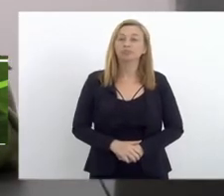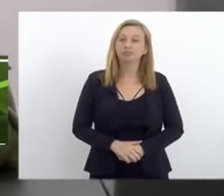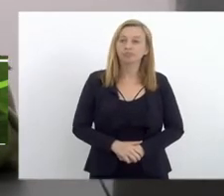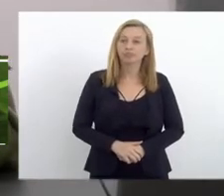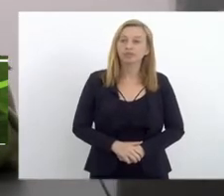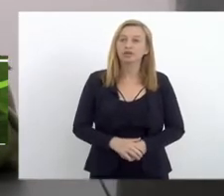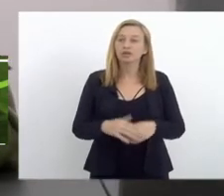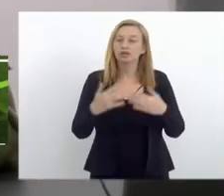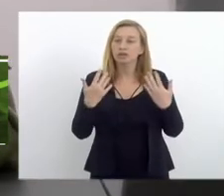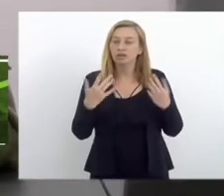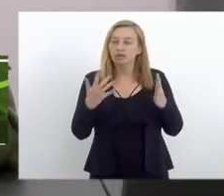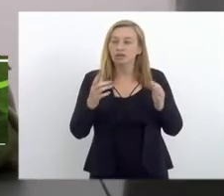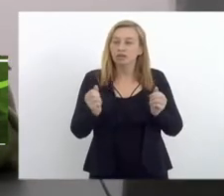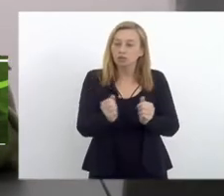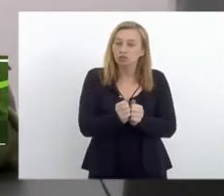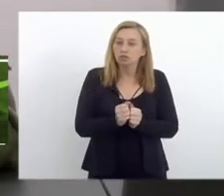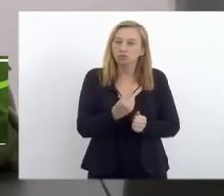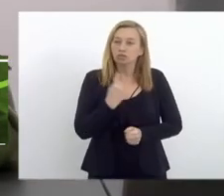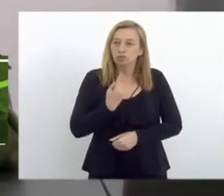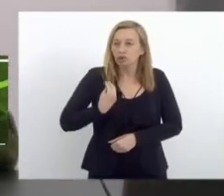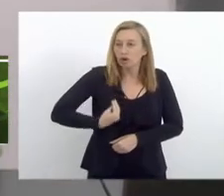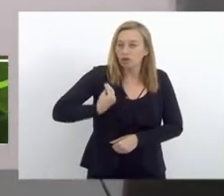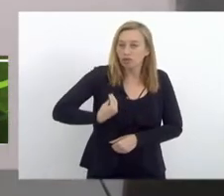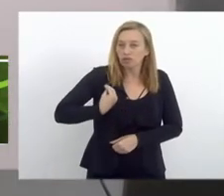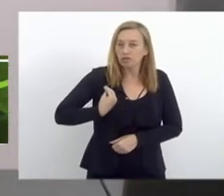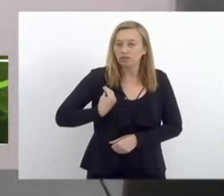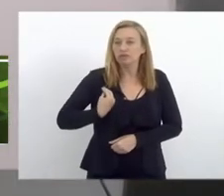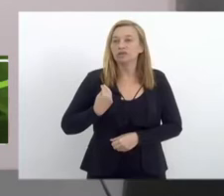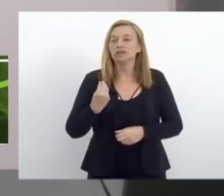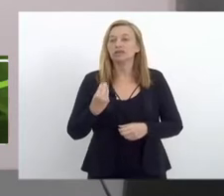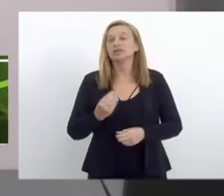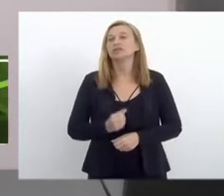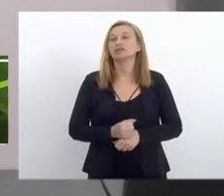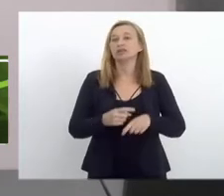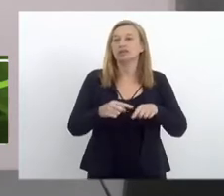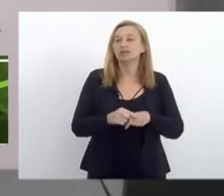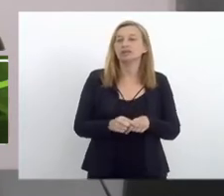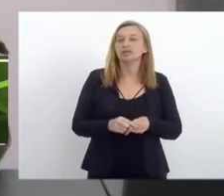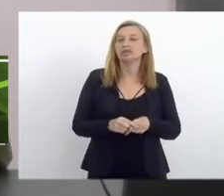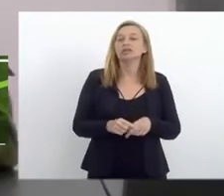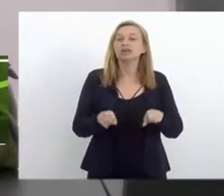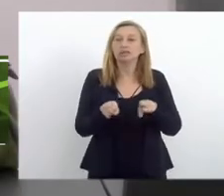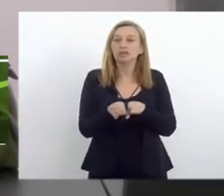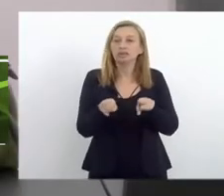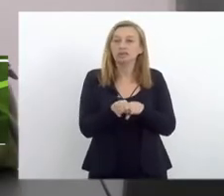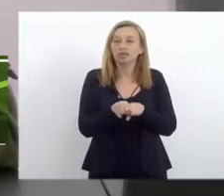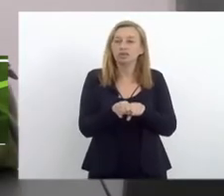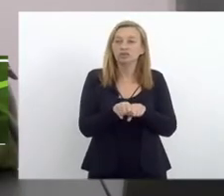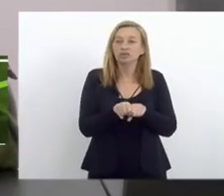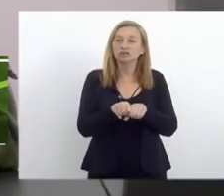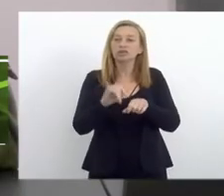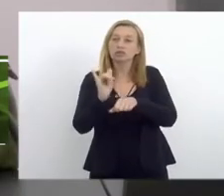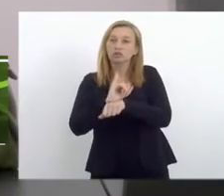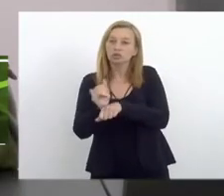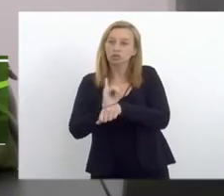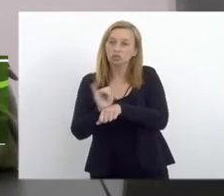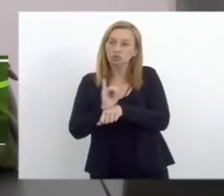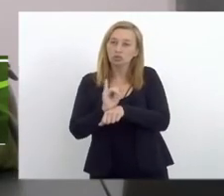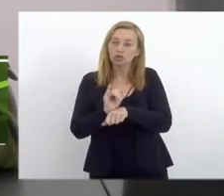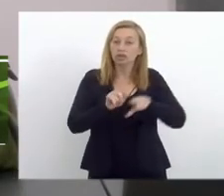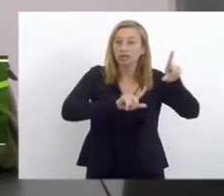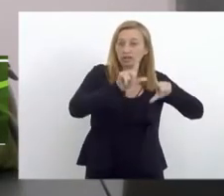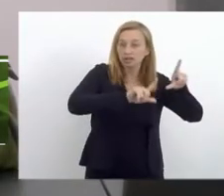Saúdo aos que estão conosco ao vivo na sala virtual e aos que nos assistem nos canais do YouTube, na